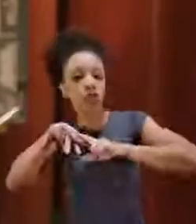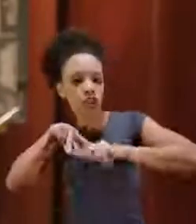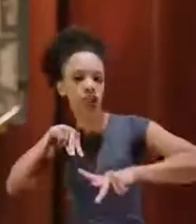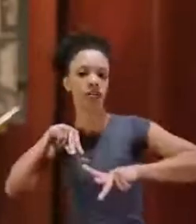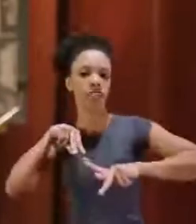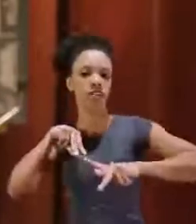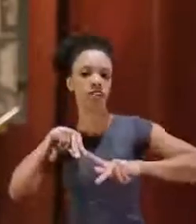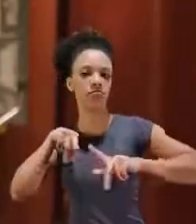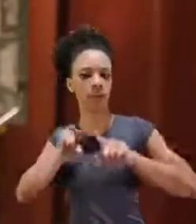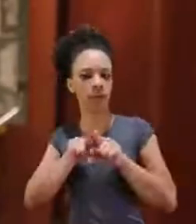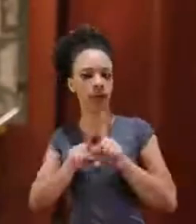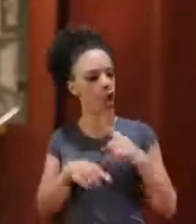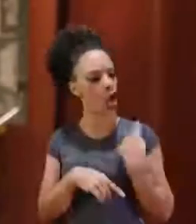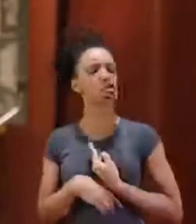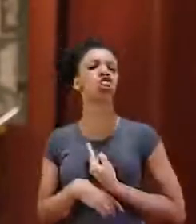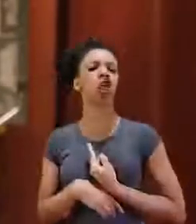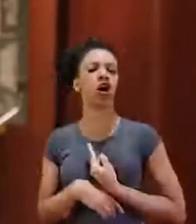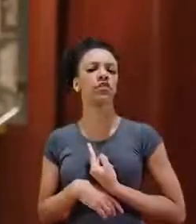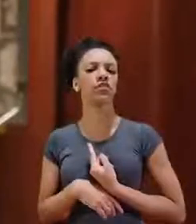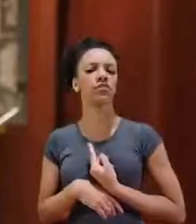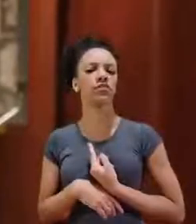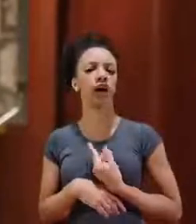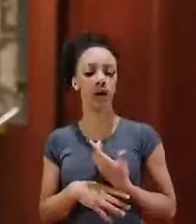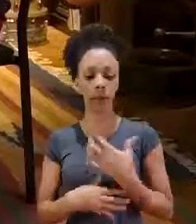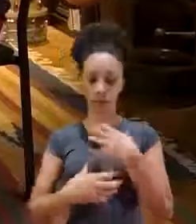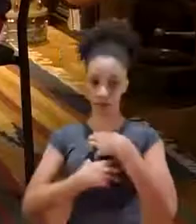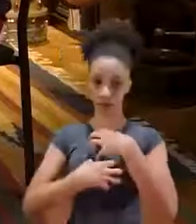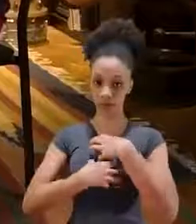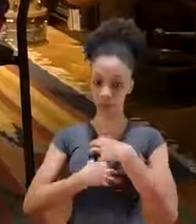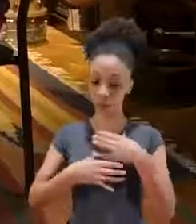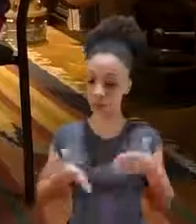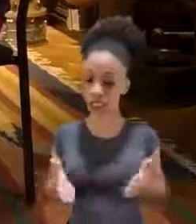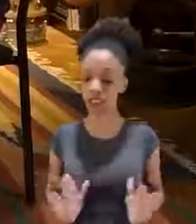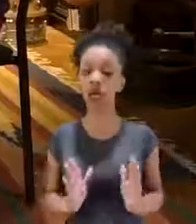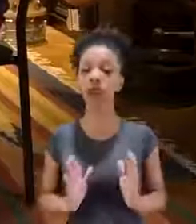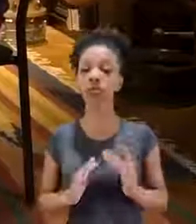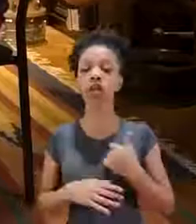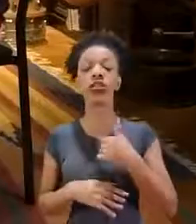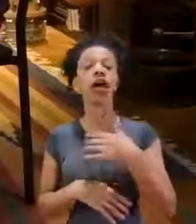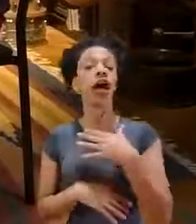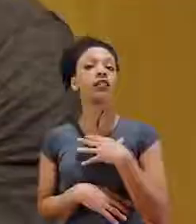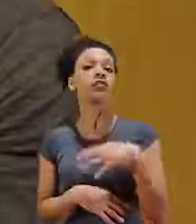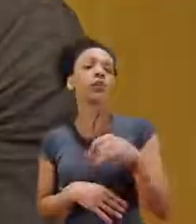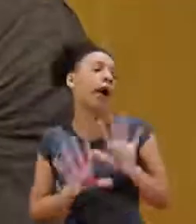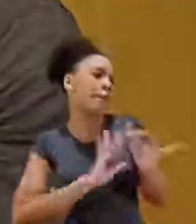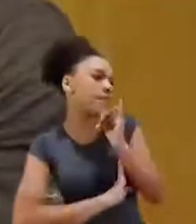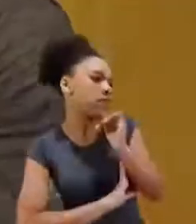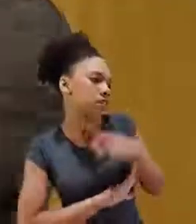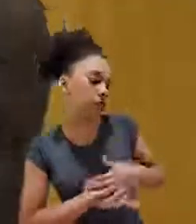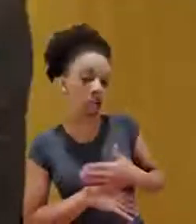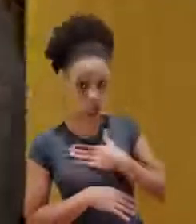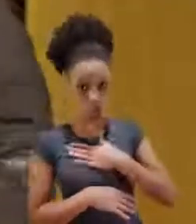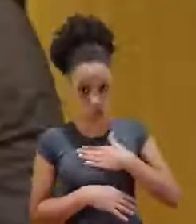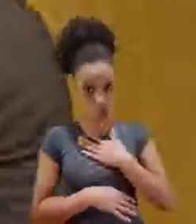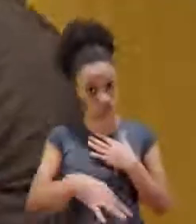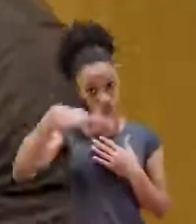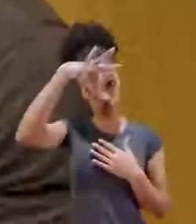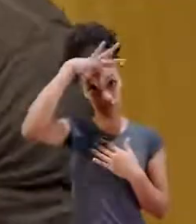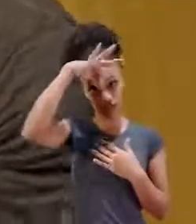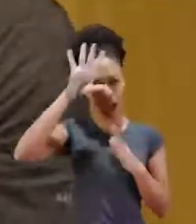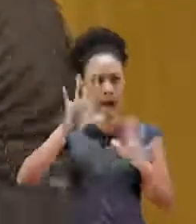é um gênero entendeu Nós somos mulheres mas nós temos assim não é uma roupa Então porque você eu gosto de